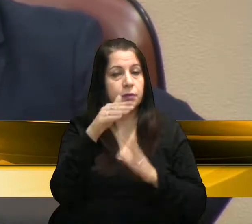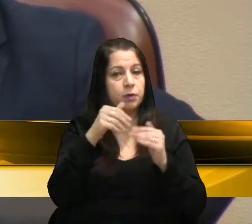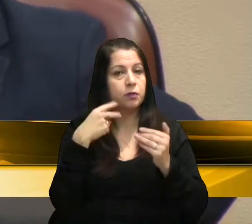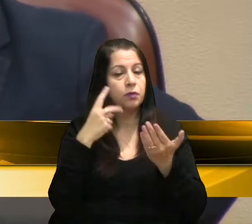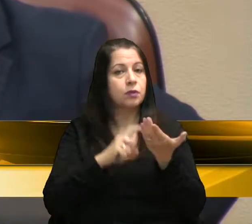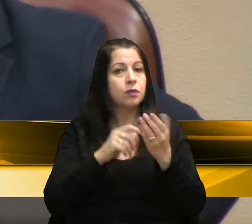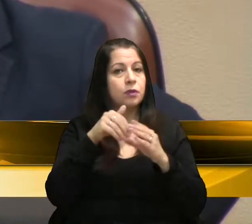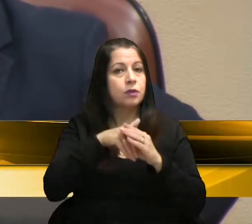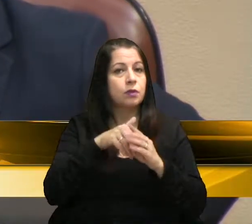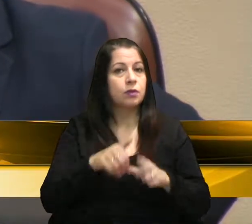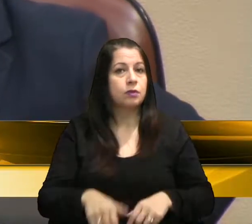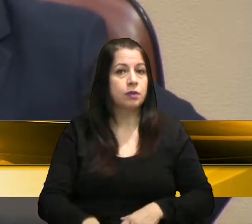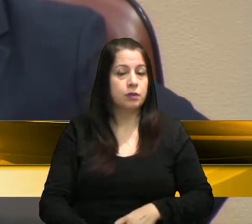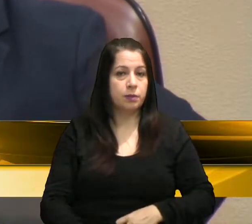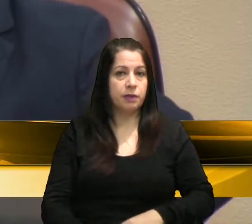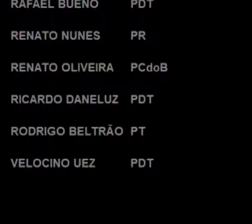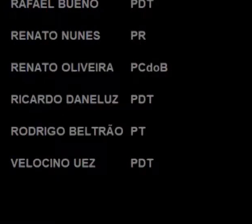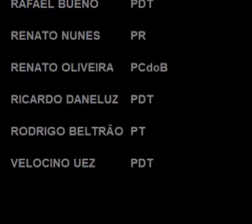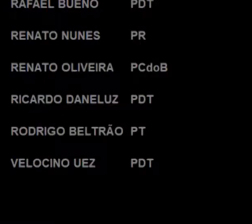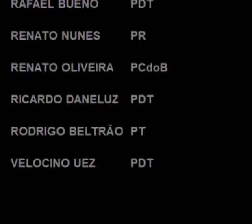Solicito aos vereadores que registrem seus votos.